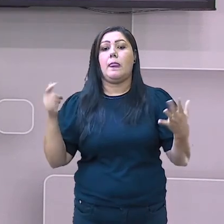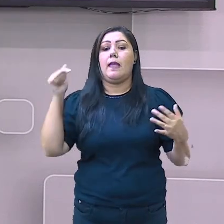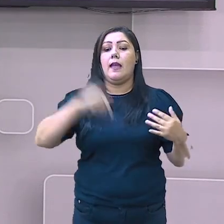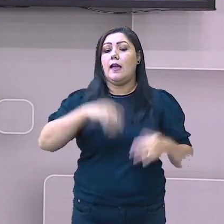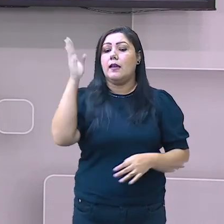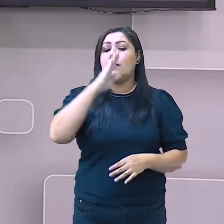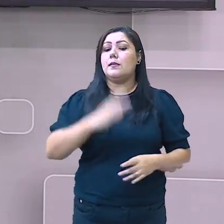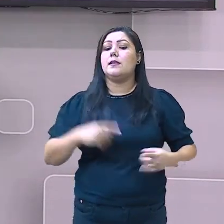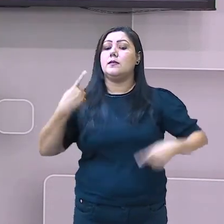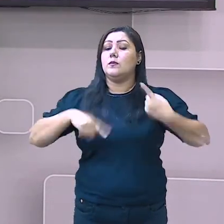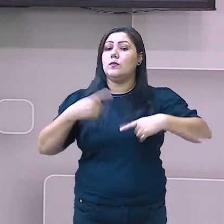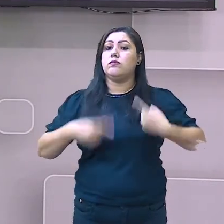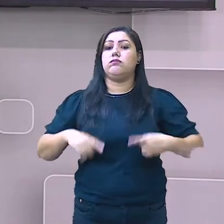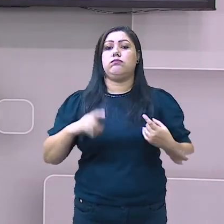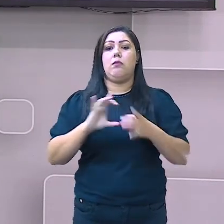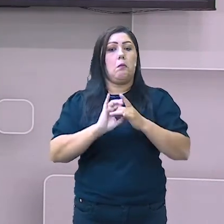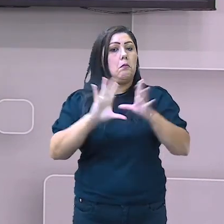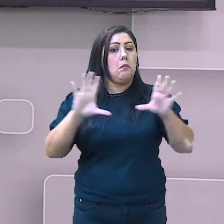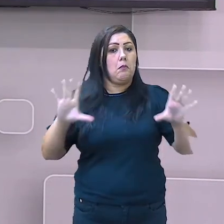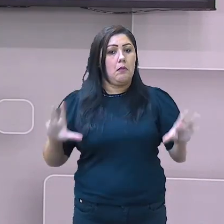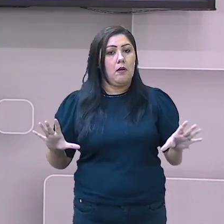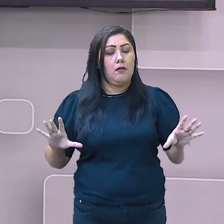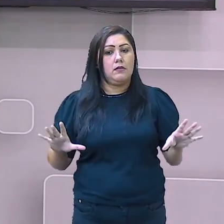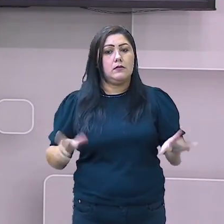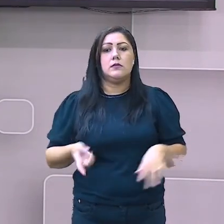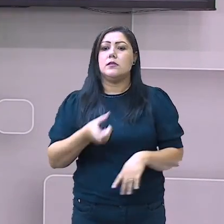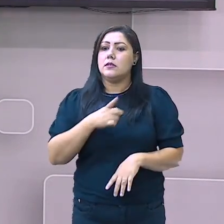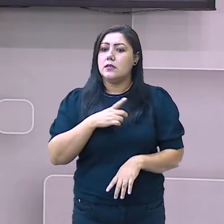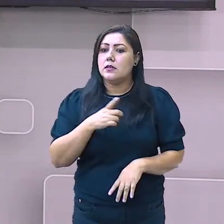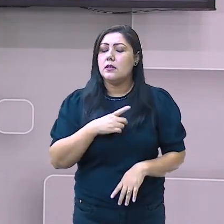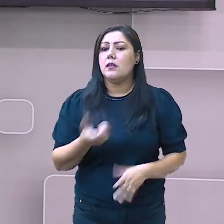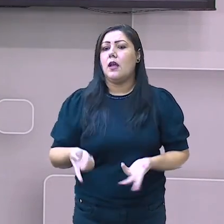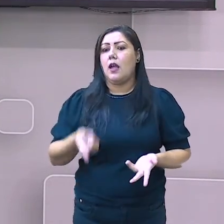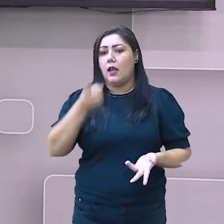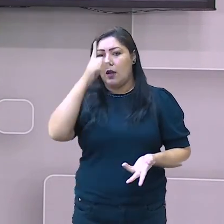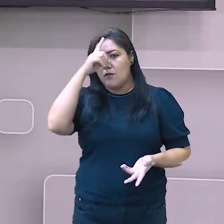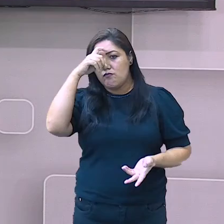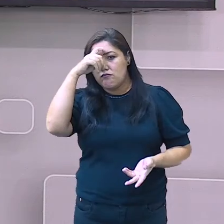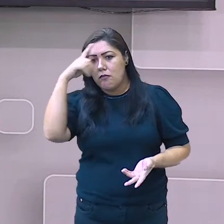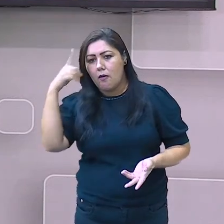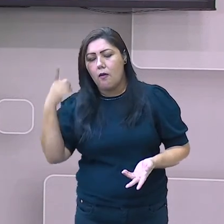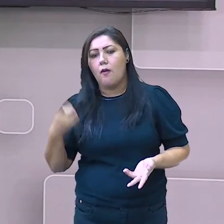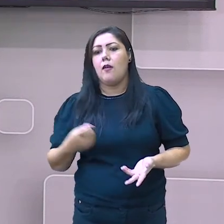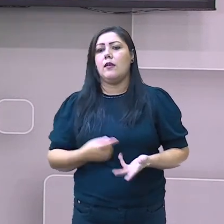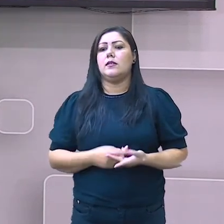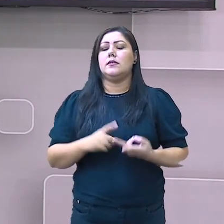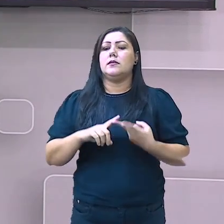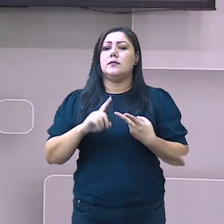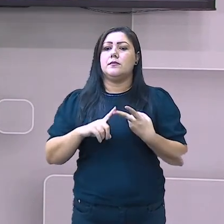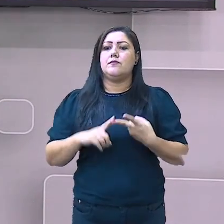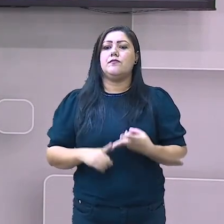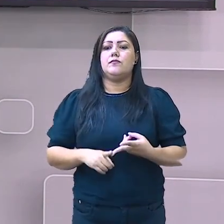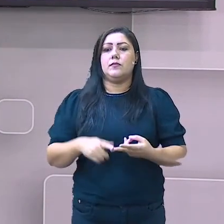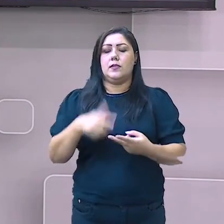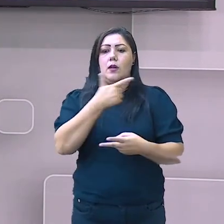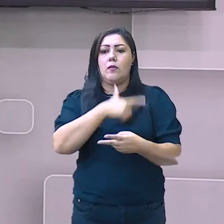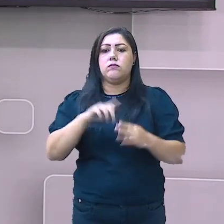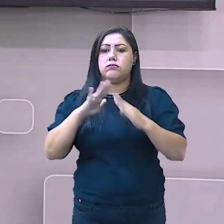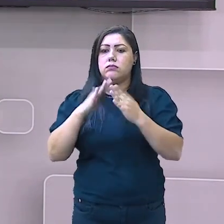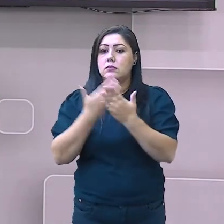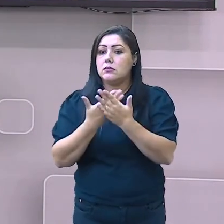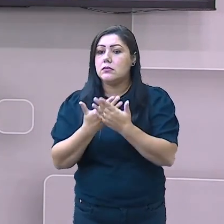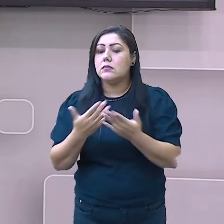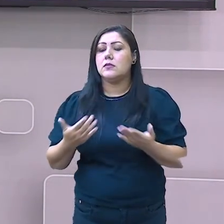Brasil, nós temos serviços sociais, como hospitais públicos, sistema educacional